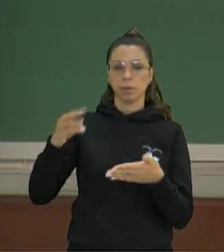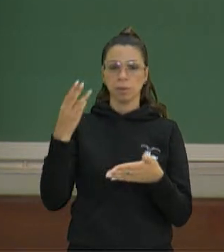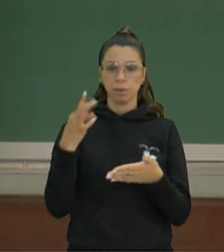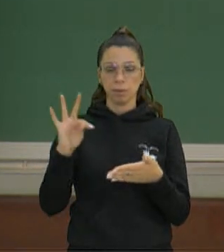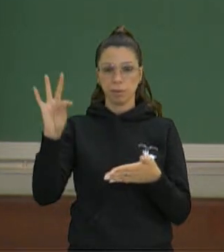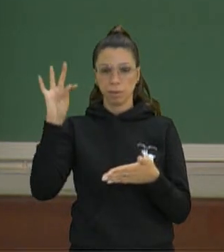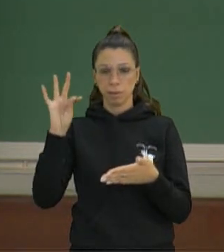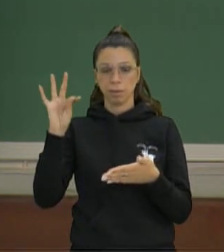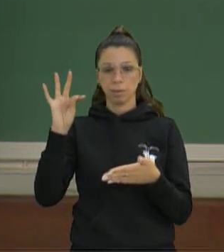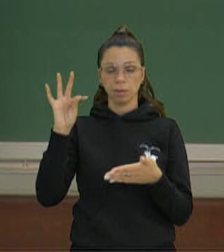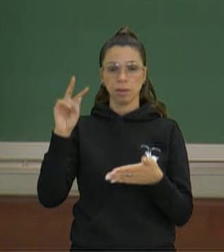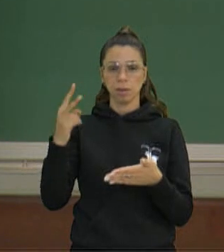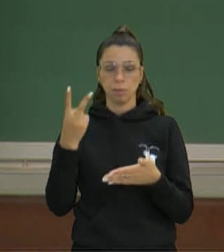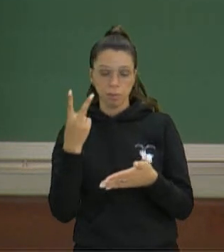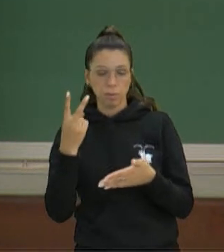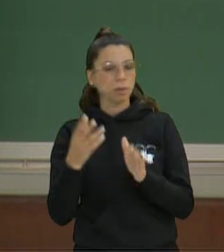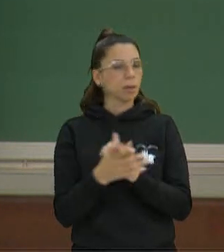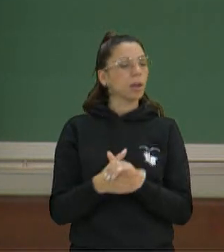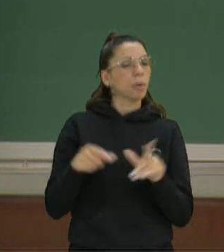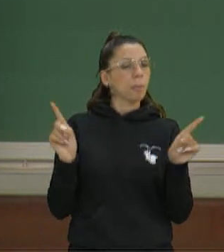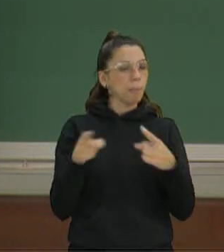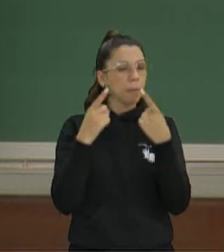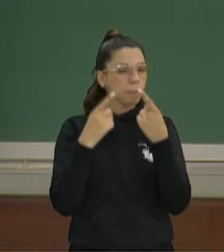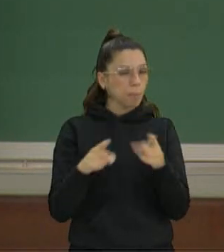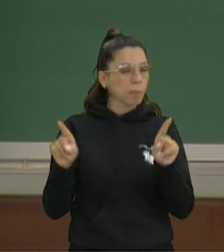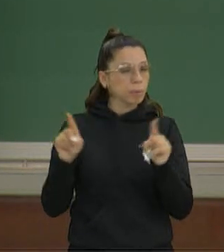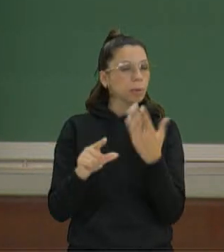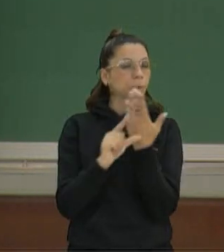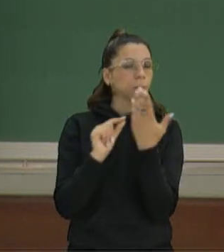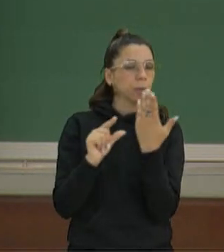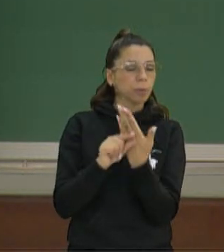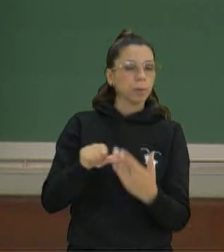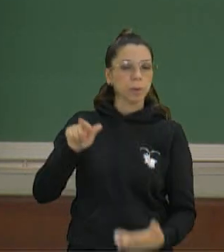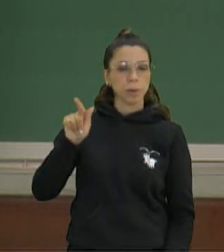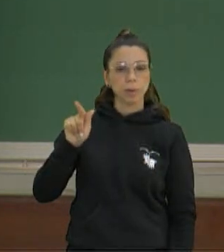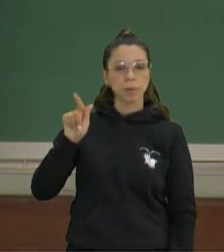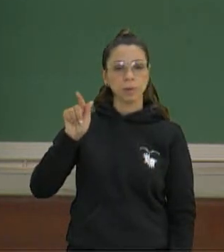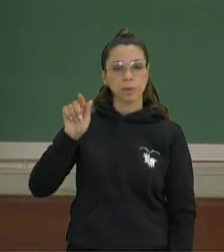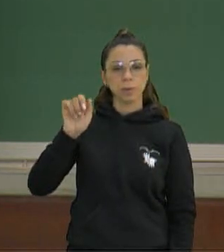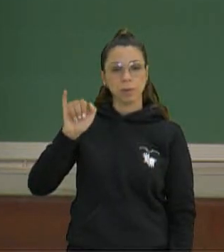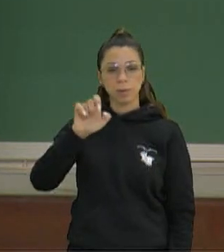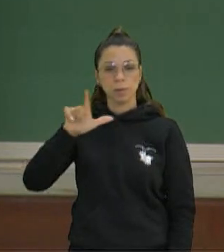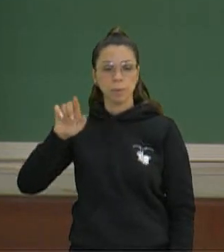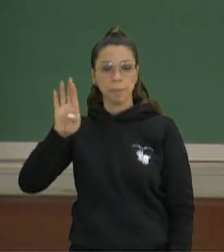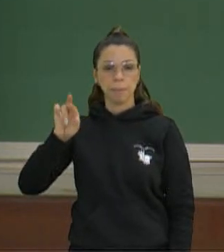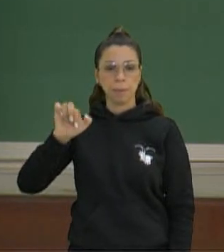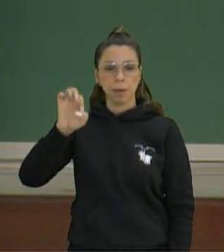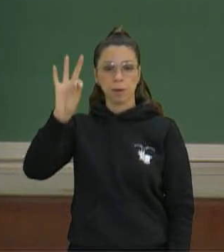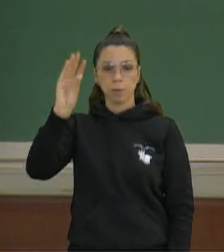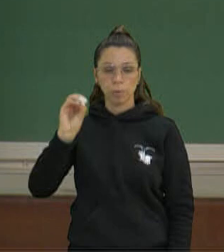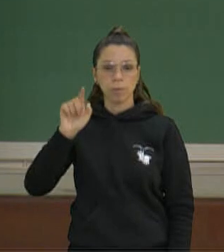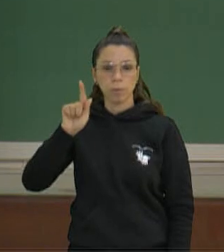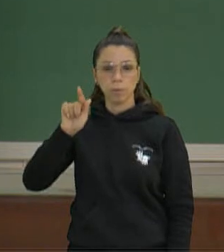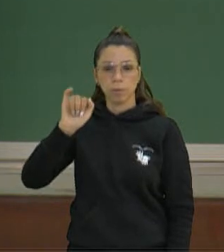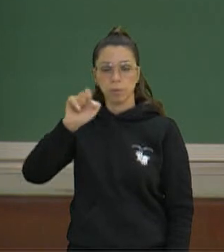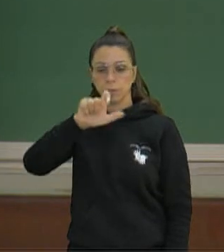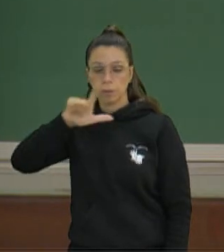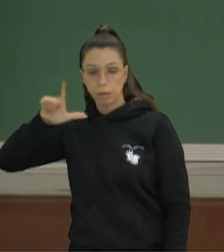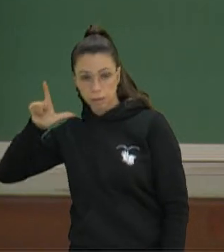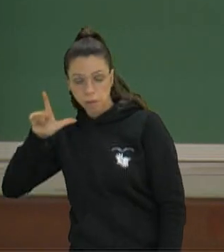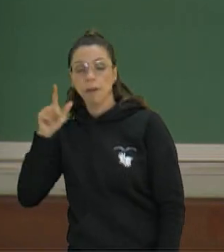musiquinha do Gilberto Gil que trazia exatamente essas questões